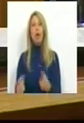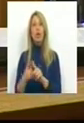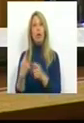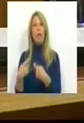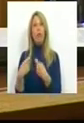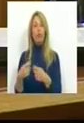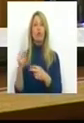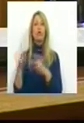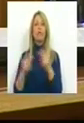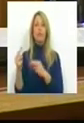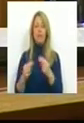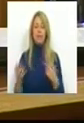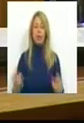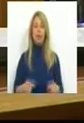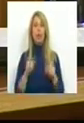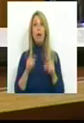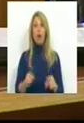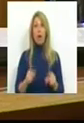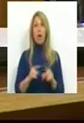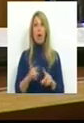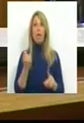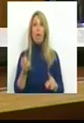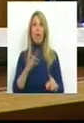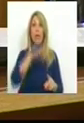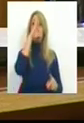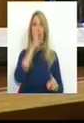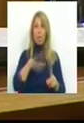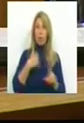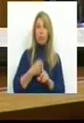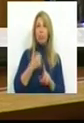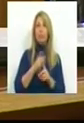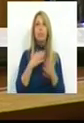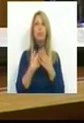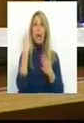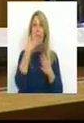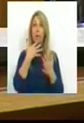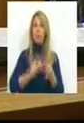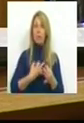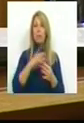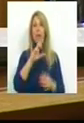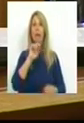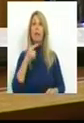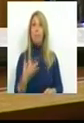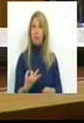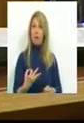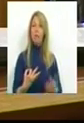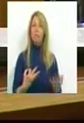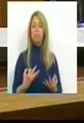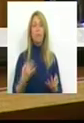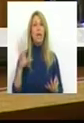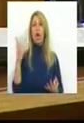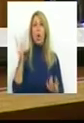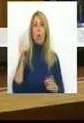Efetivamente, aquilo que o anterior Governo lutou no sentido da credibilização financeira da RTP não acontecia